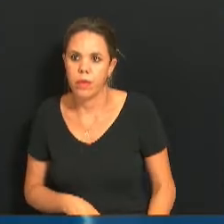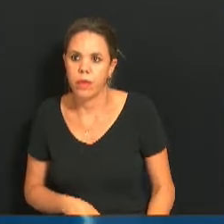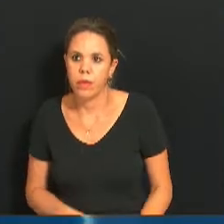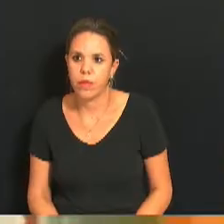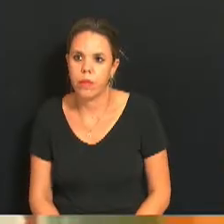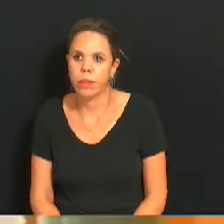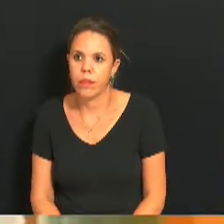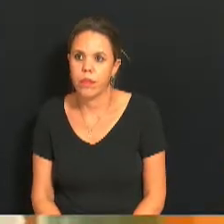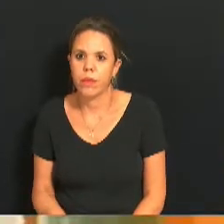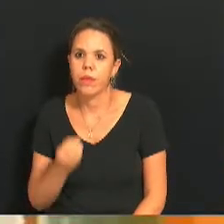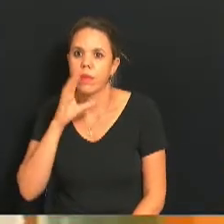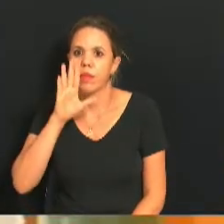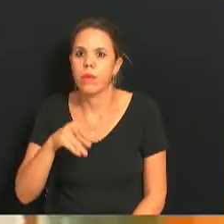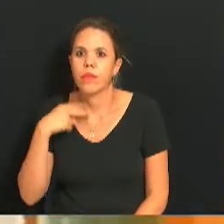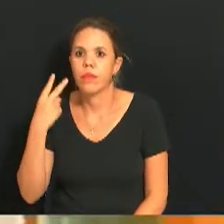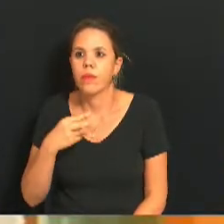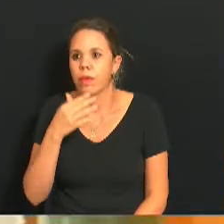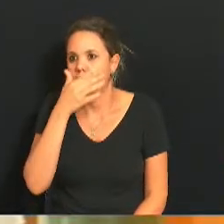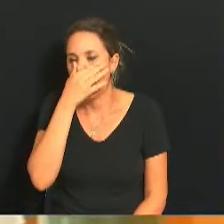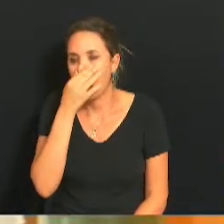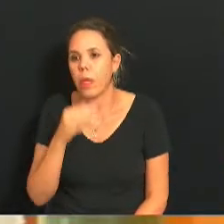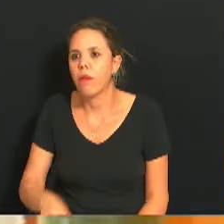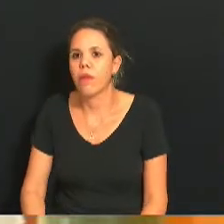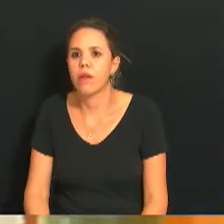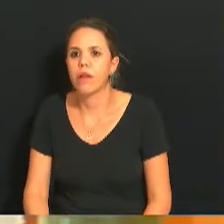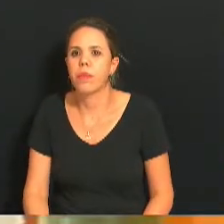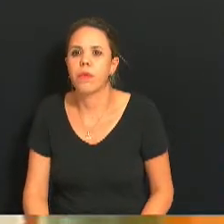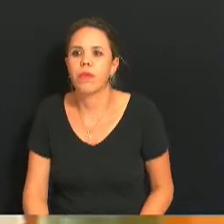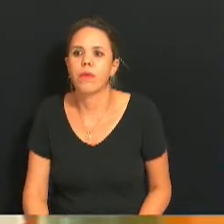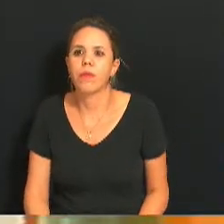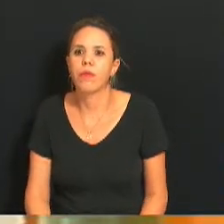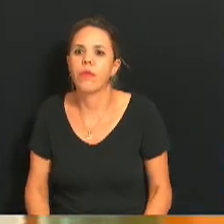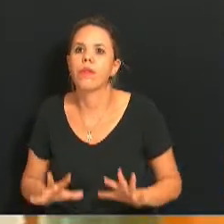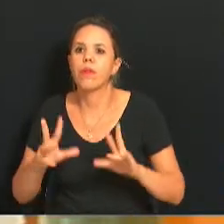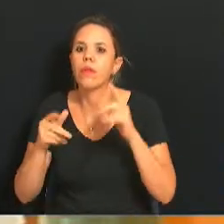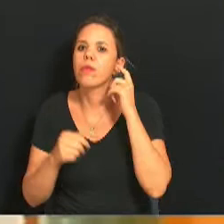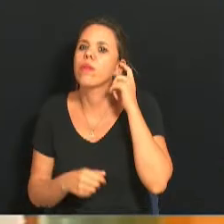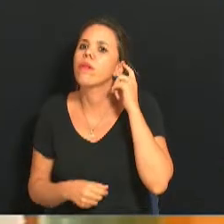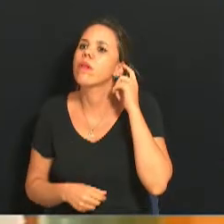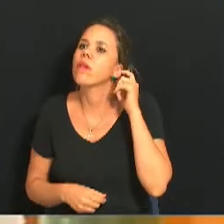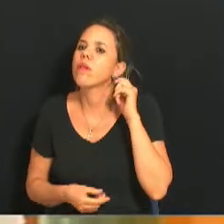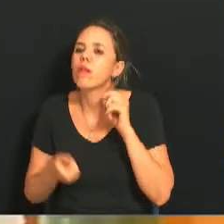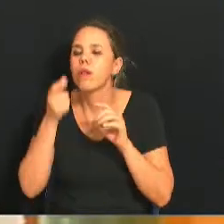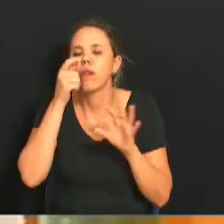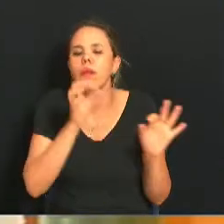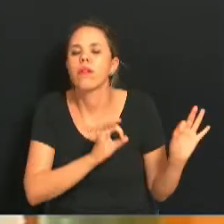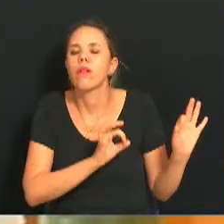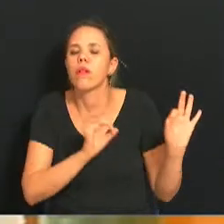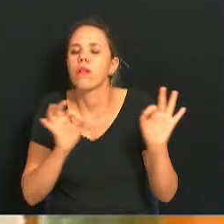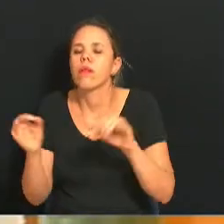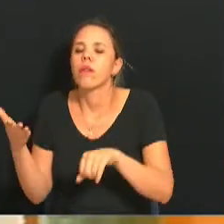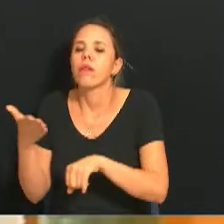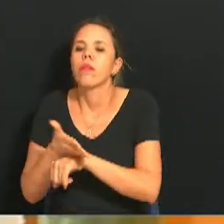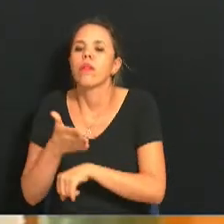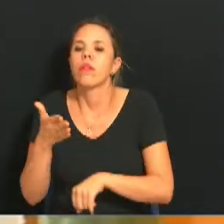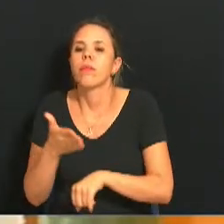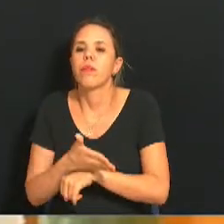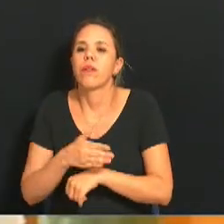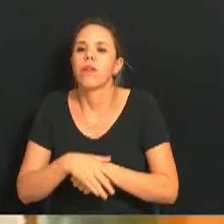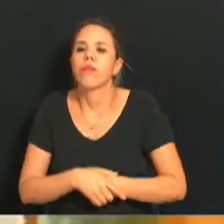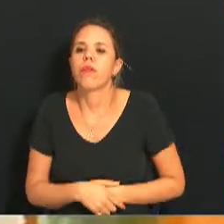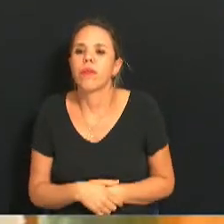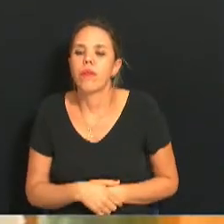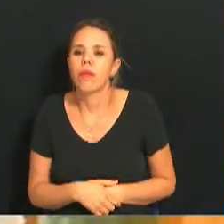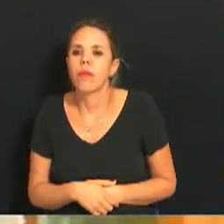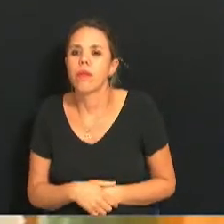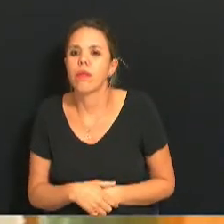Oi boa tarde Vereador Schneider Boa tarde a todos aí estão participando dessa audiência né o